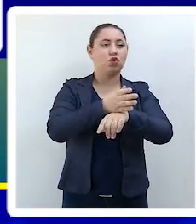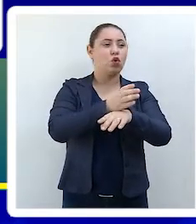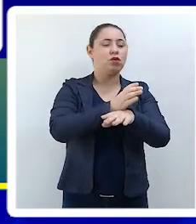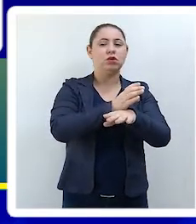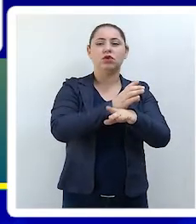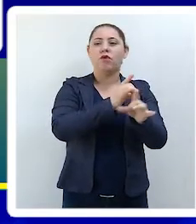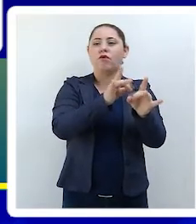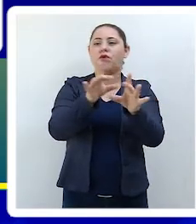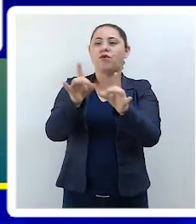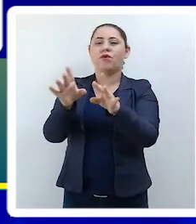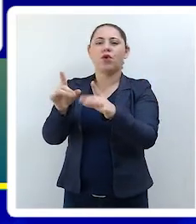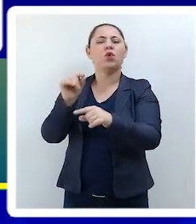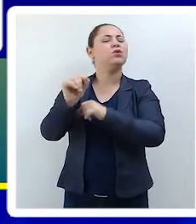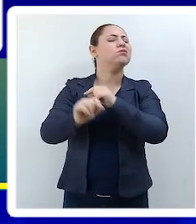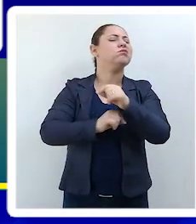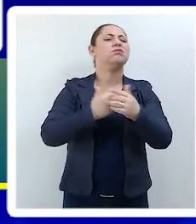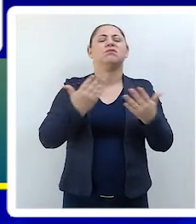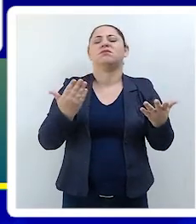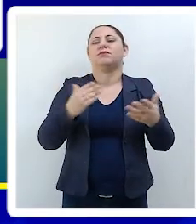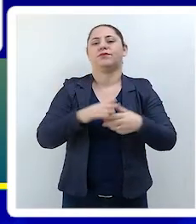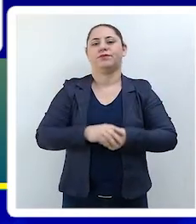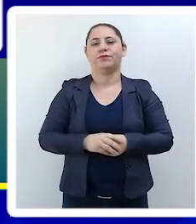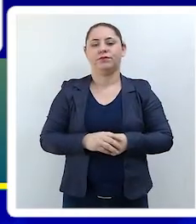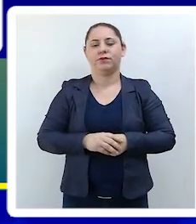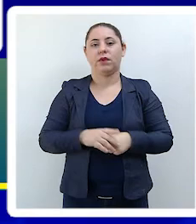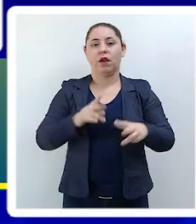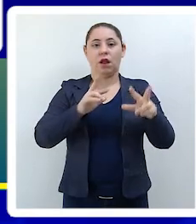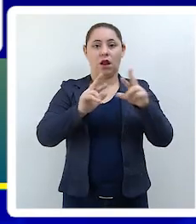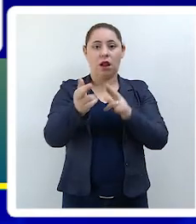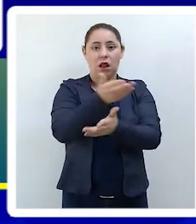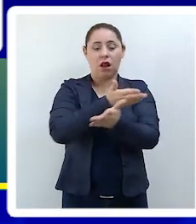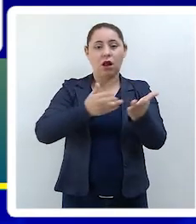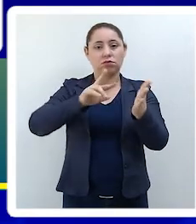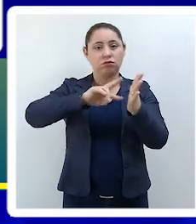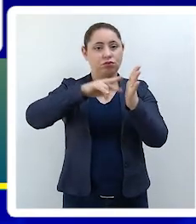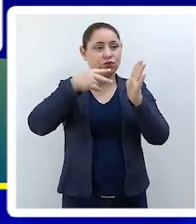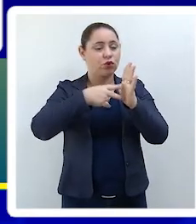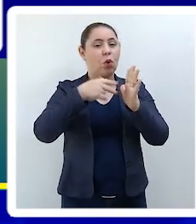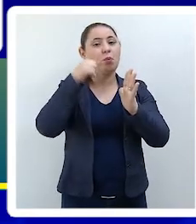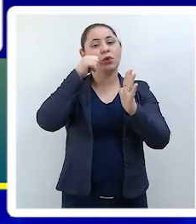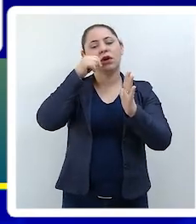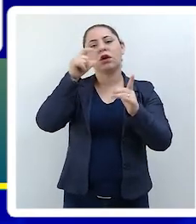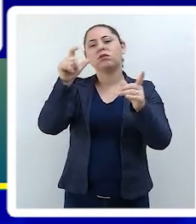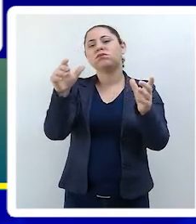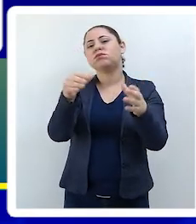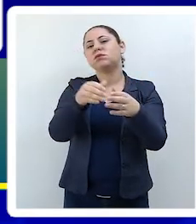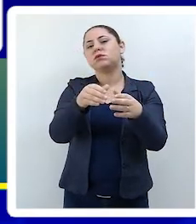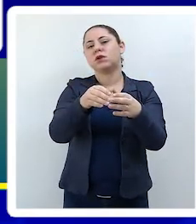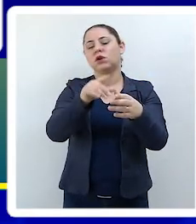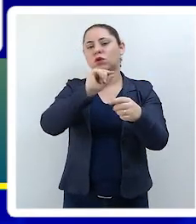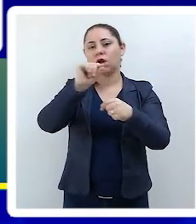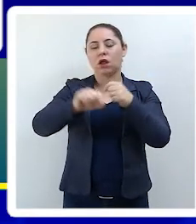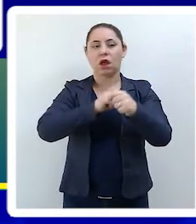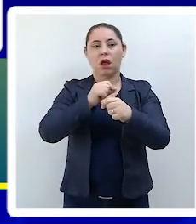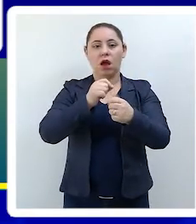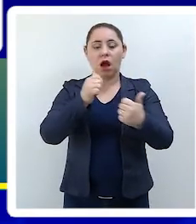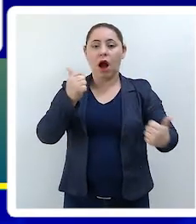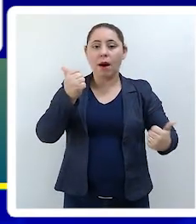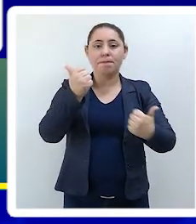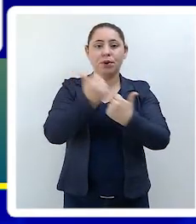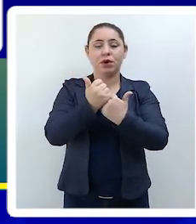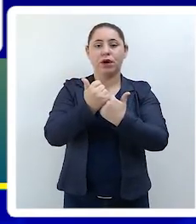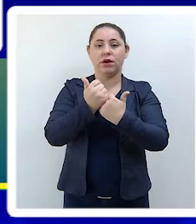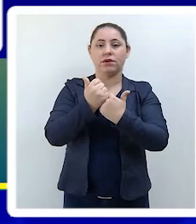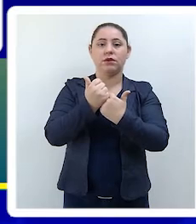fornecedores. E o que é isso? No que consiste isso em relação às mulheres? Isso visa apoiar o empreendedorismo